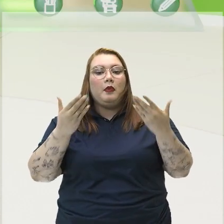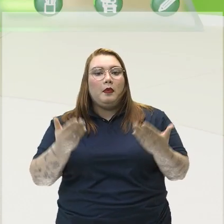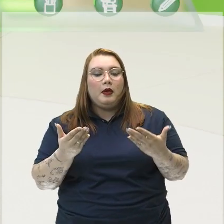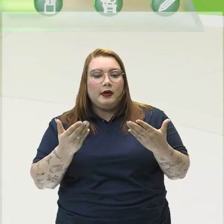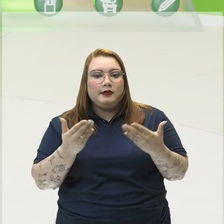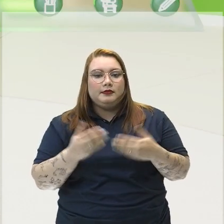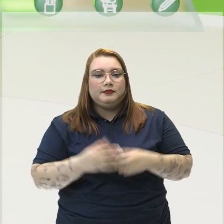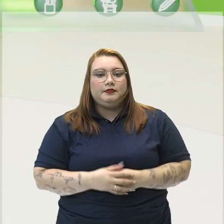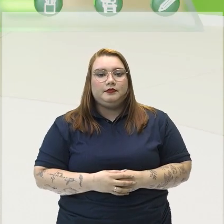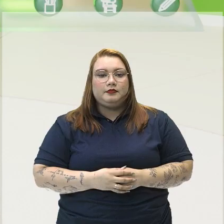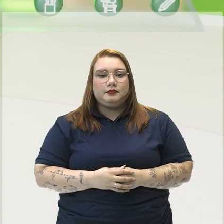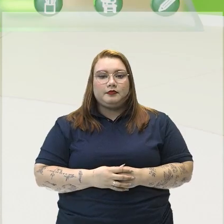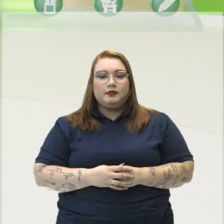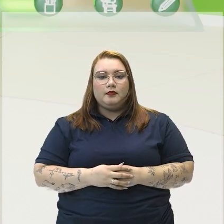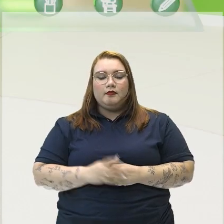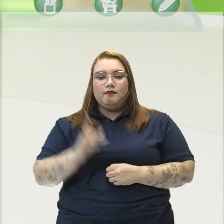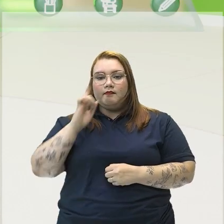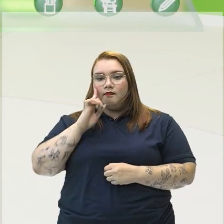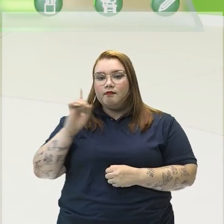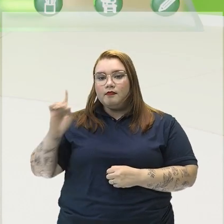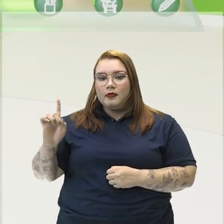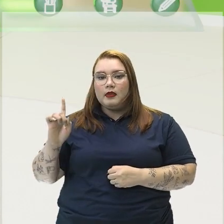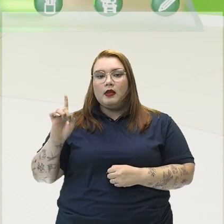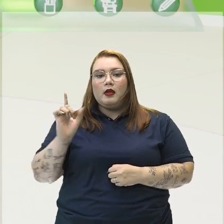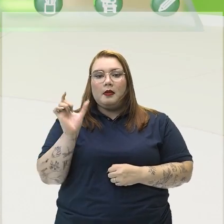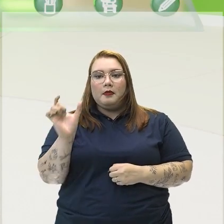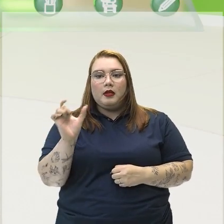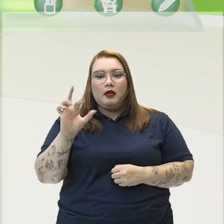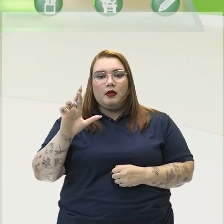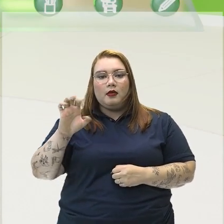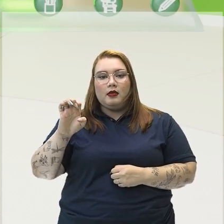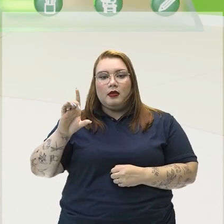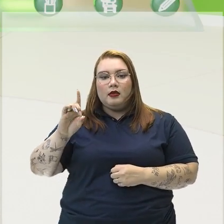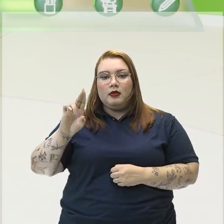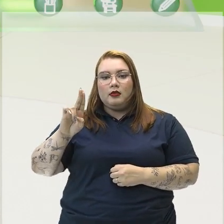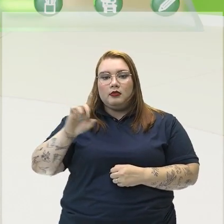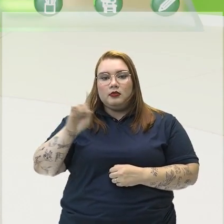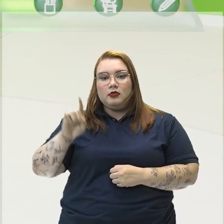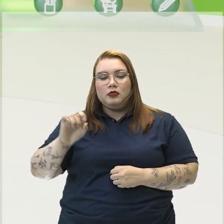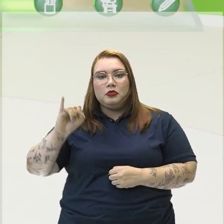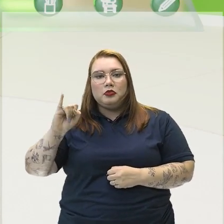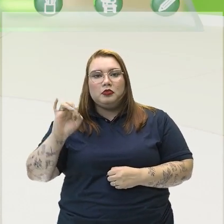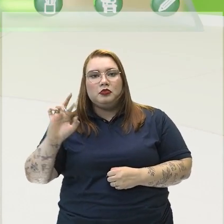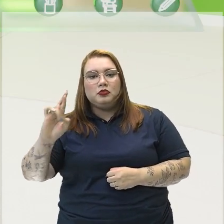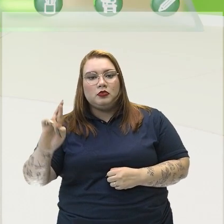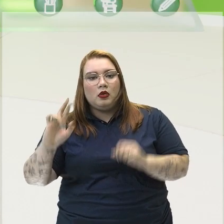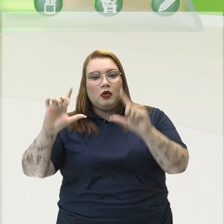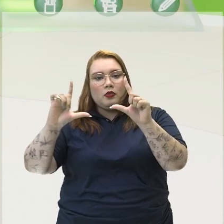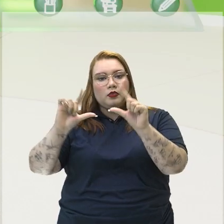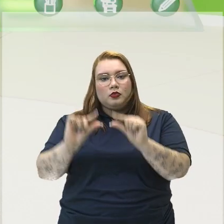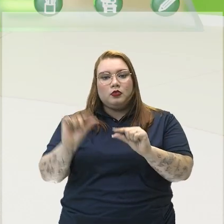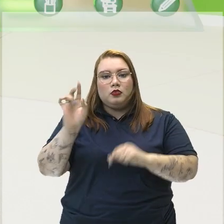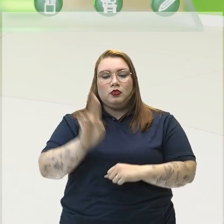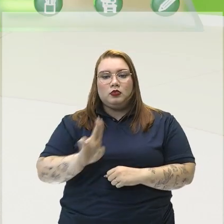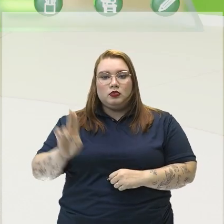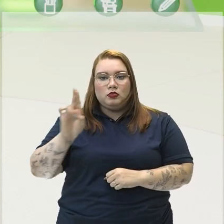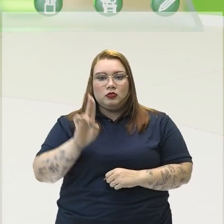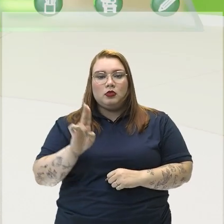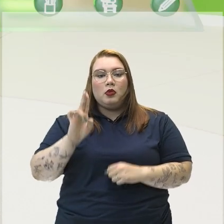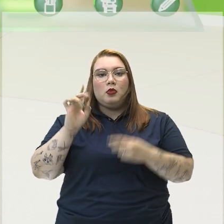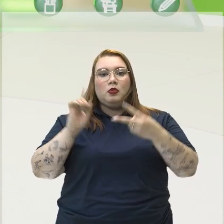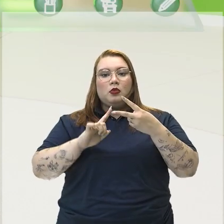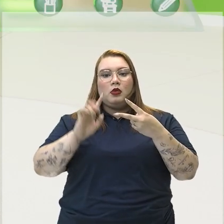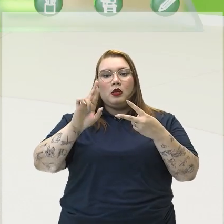essas palavrinhas? A gente observa aqui a primeira palavra que é reduzir, né? Reduzir ali aquele consumo. Aqui em